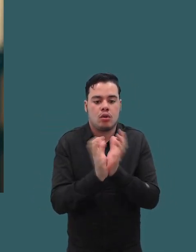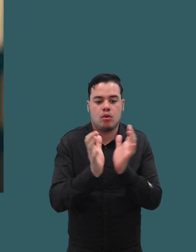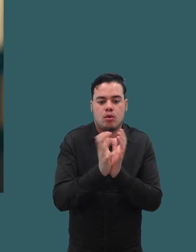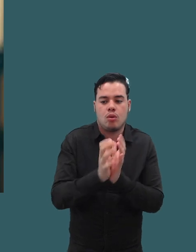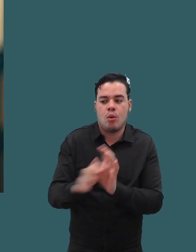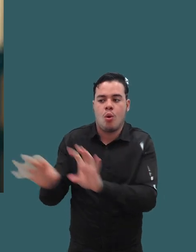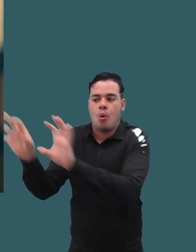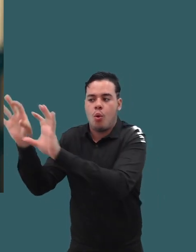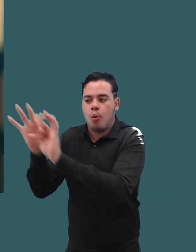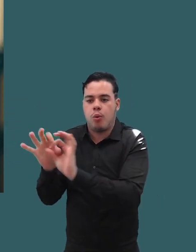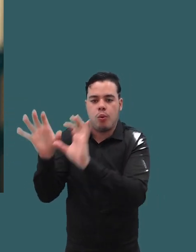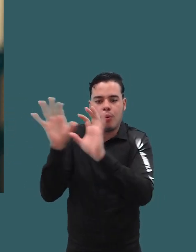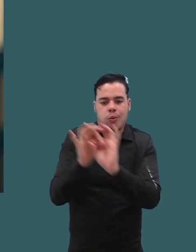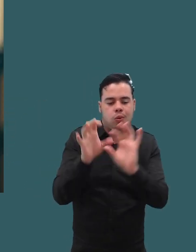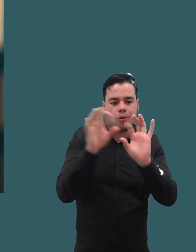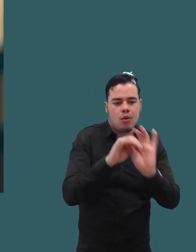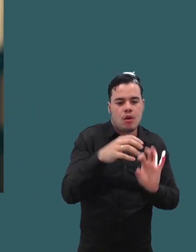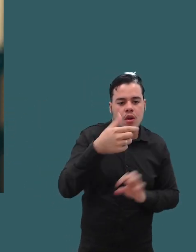19 instituições